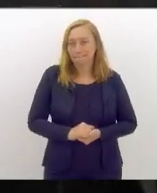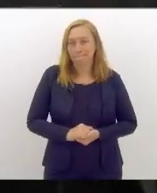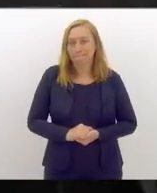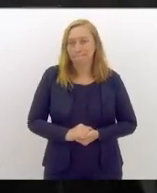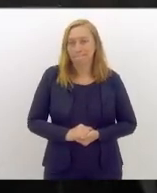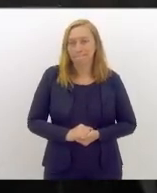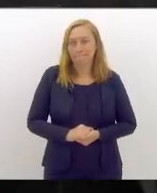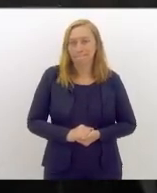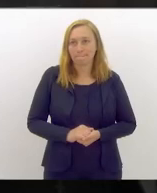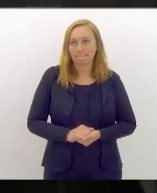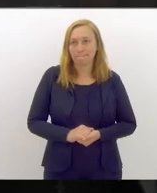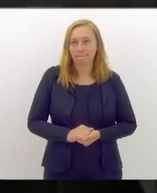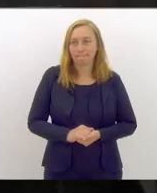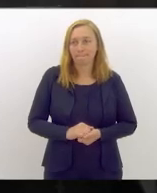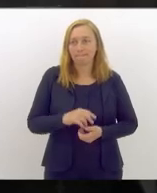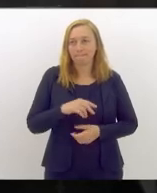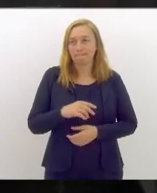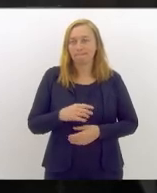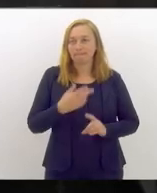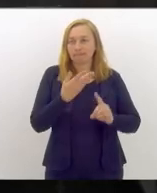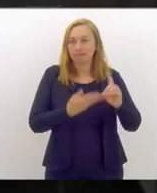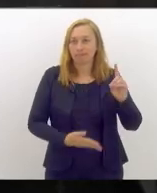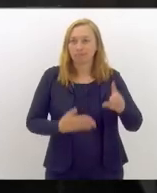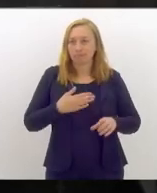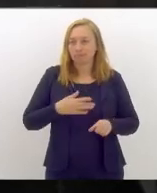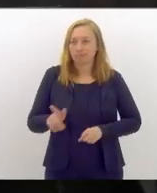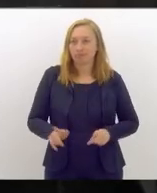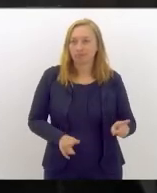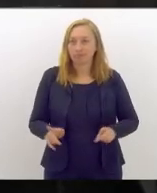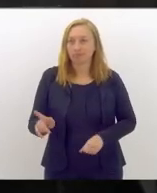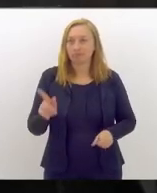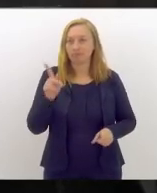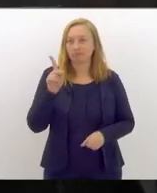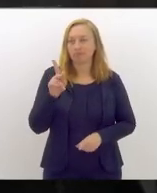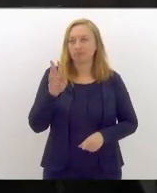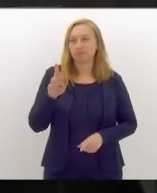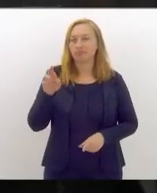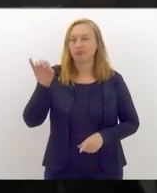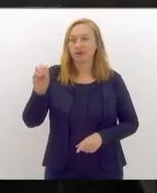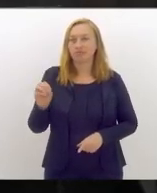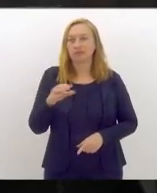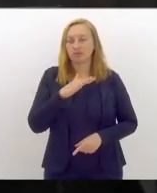eu queria dedicar essa homenagem ao meu primo Silveira morreu